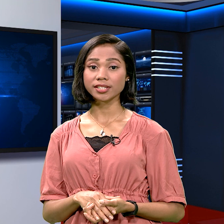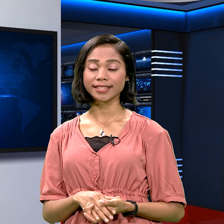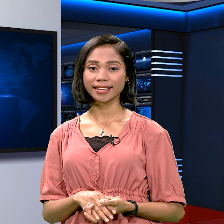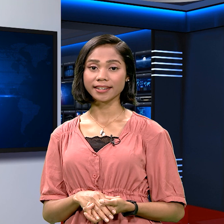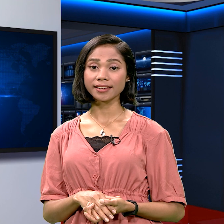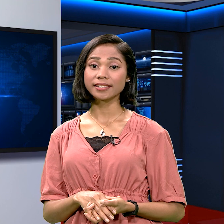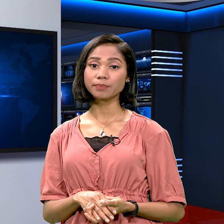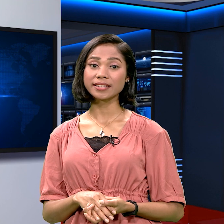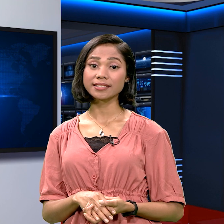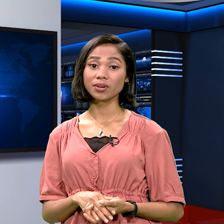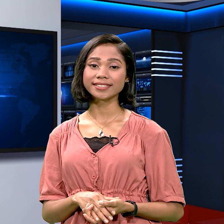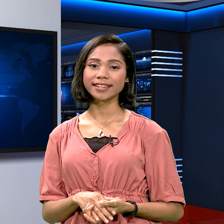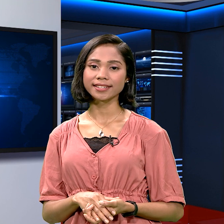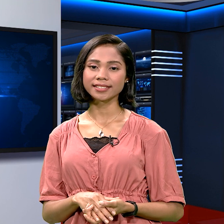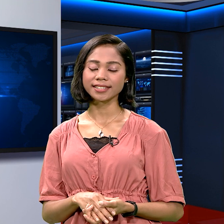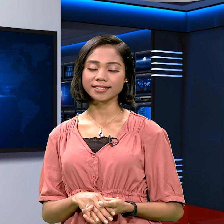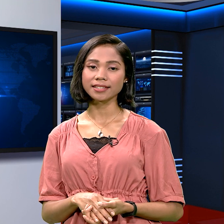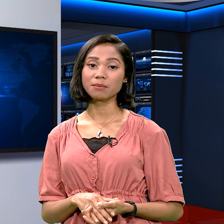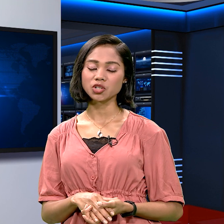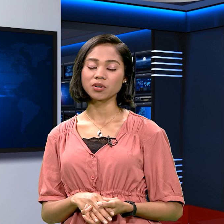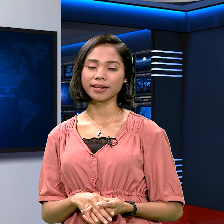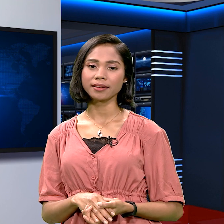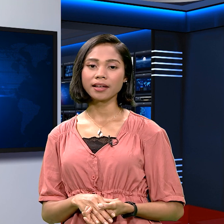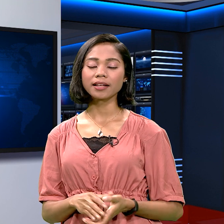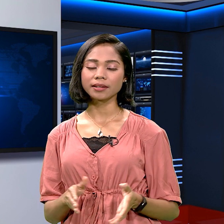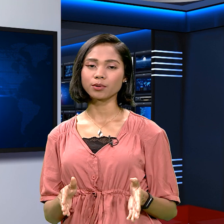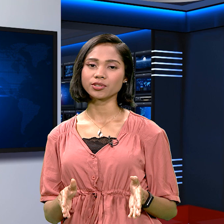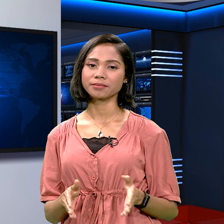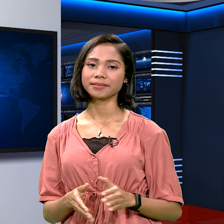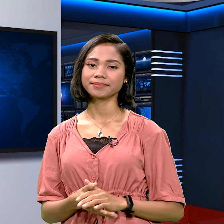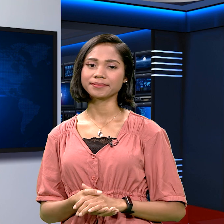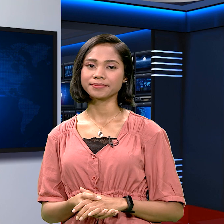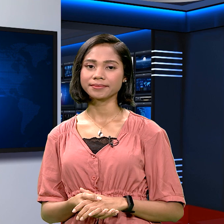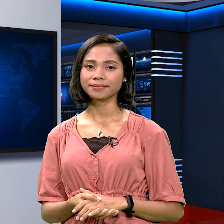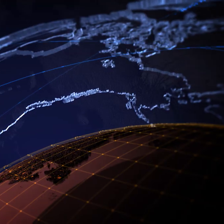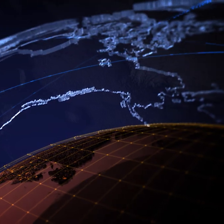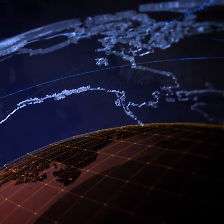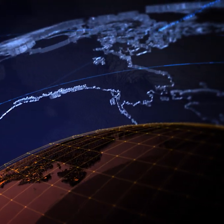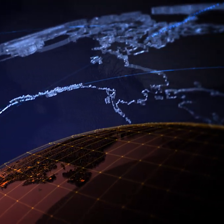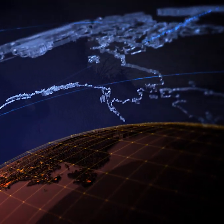5 horas da tarde, e repetição às terças e sextas, à mesma hora. Até a próxima.